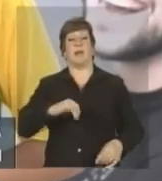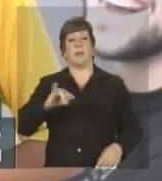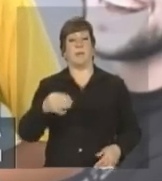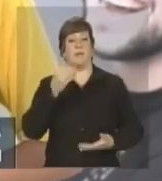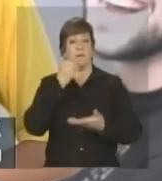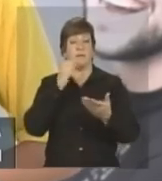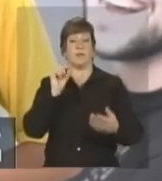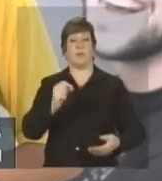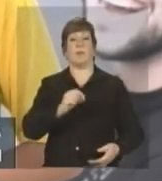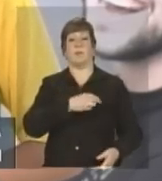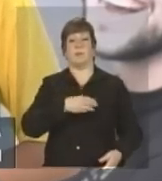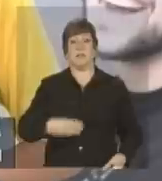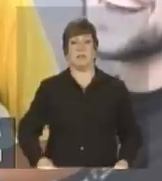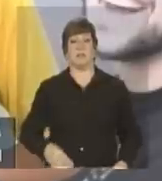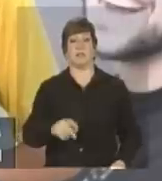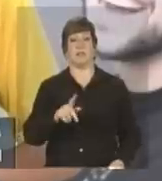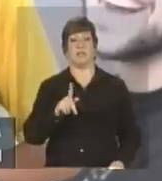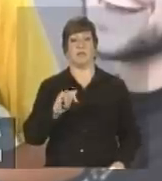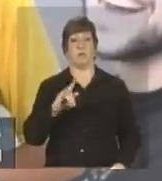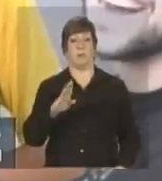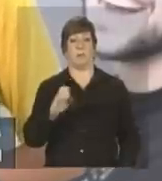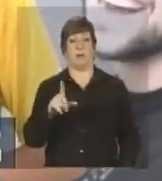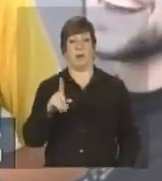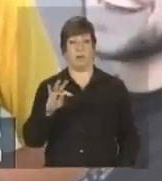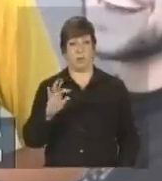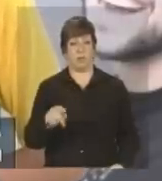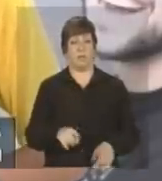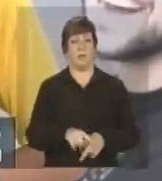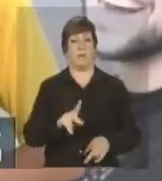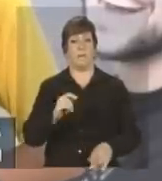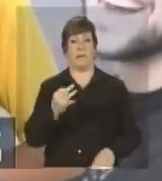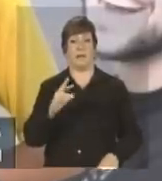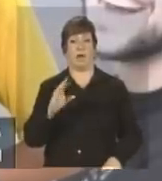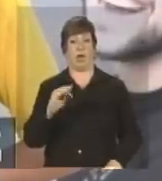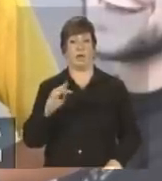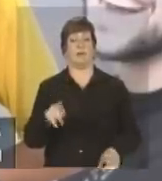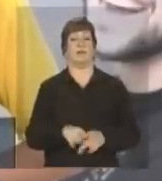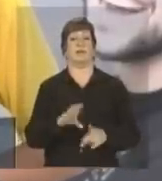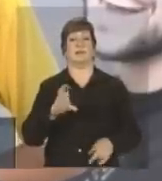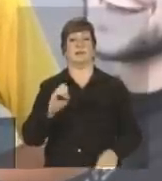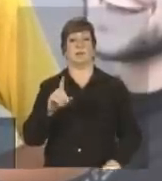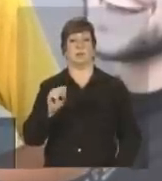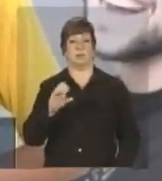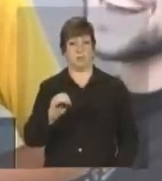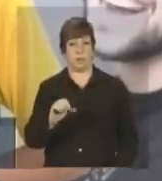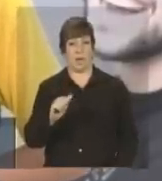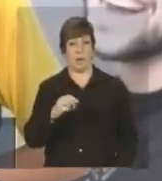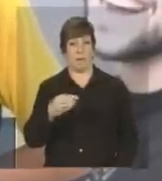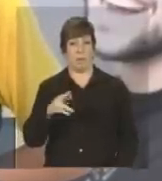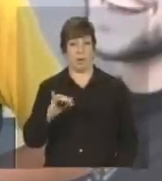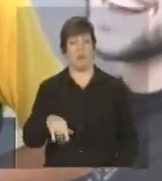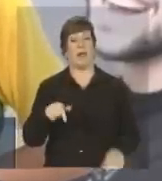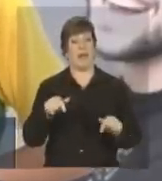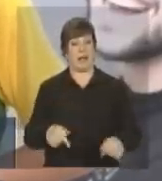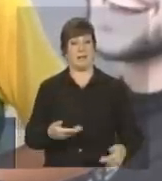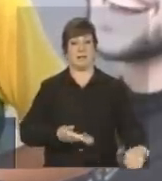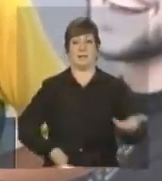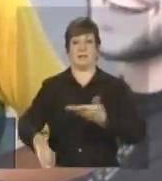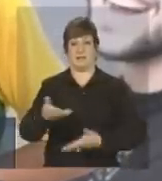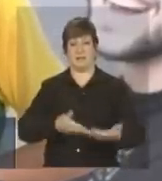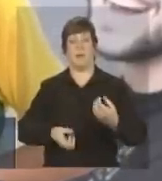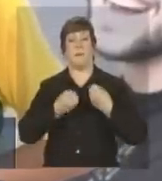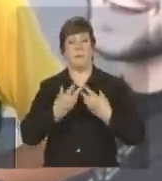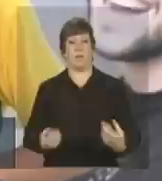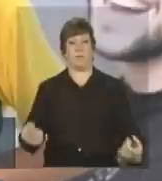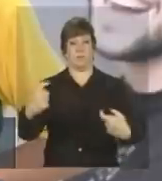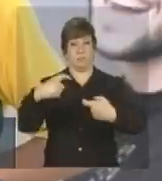o ministro Gilberto Carvalho, os ministros Patriota e Celso Amorim, dentre outros, de que essa é uma relação de sucesso, a parceria